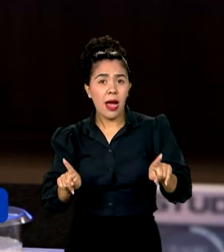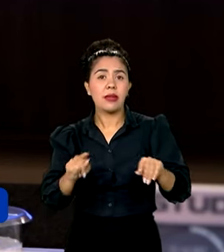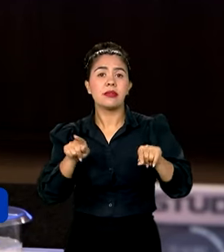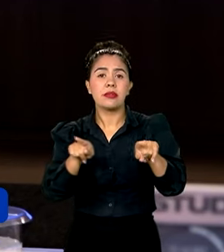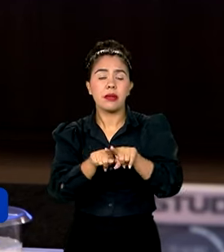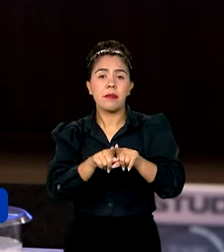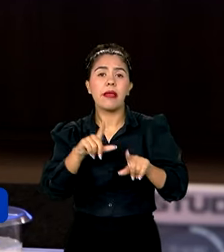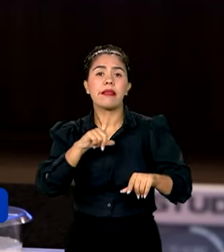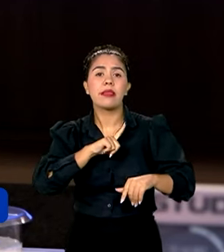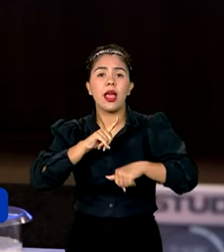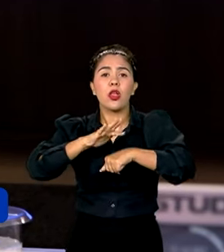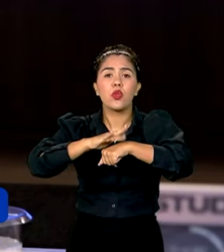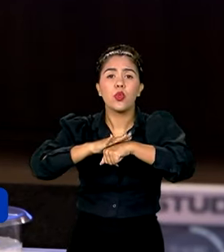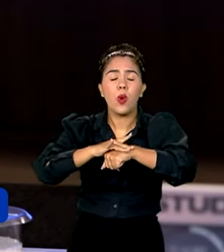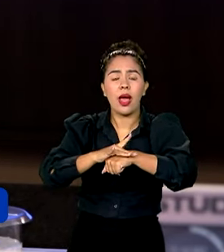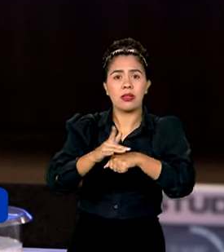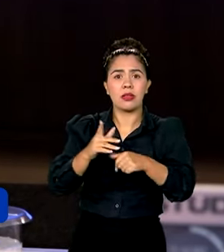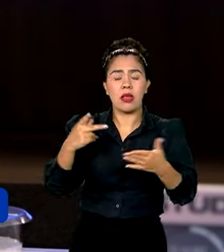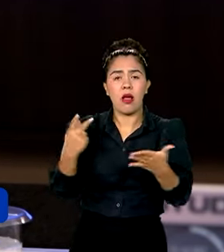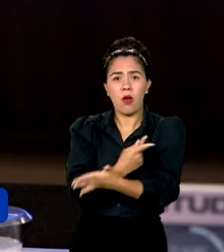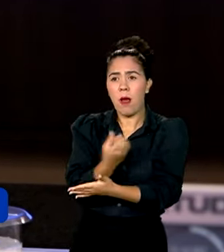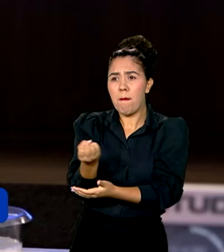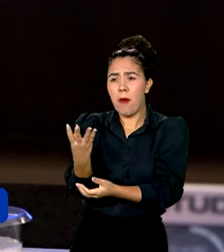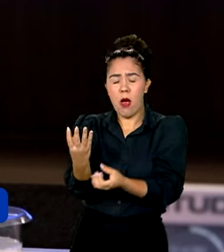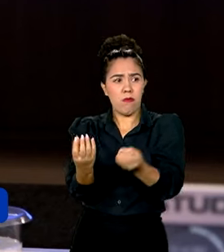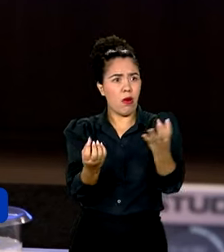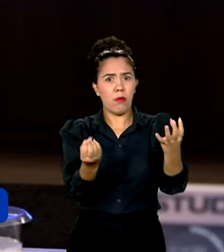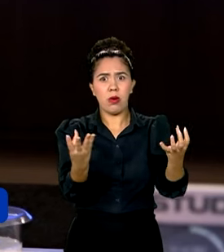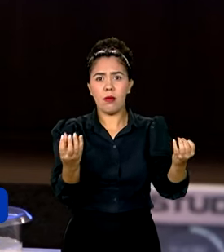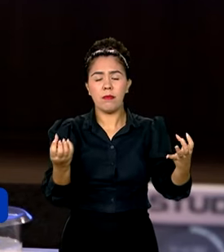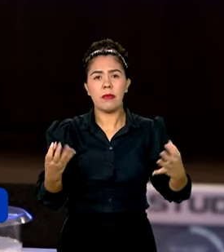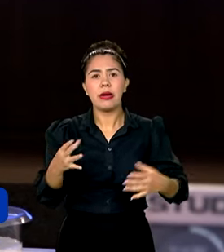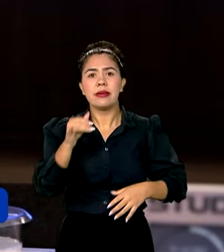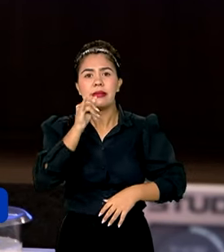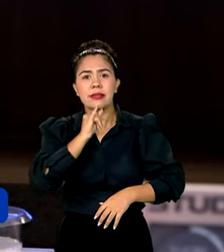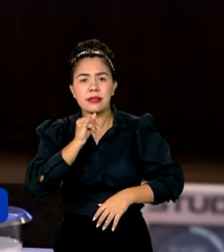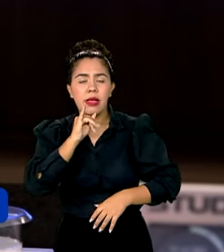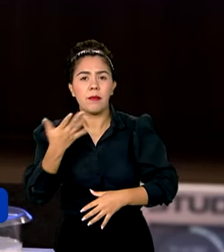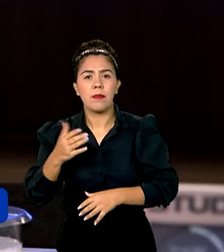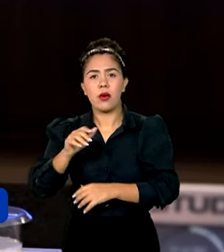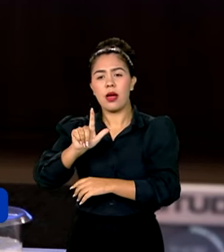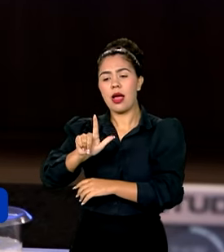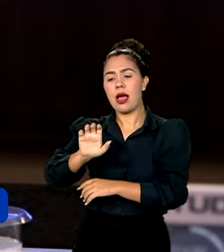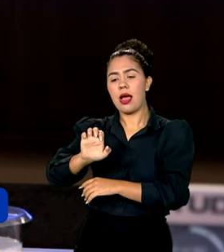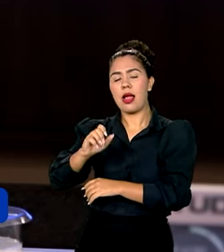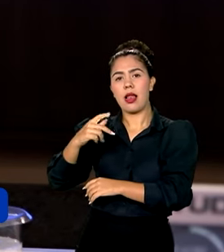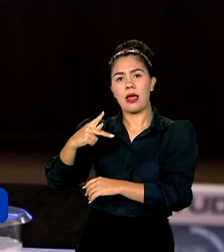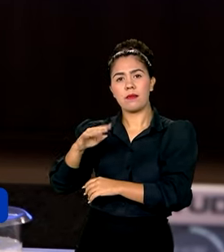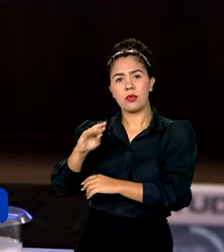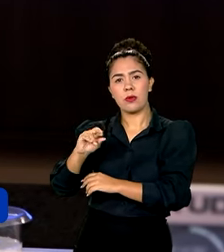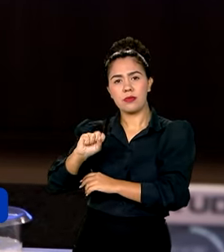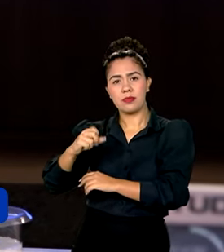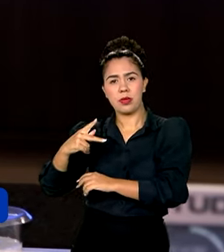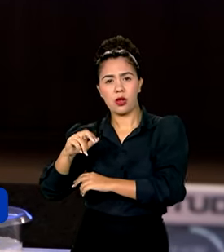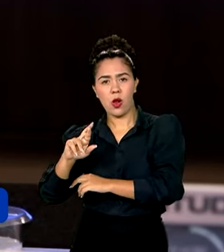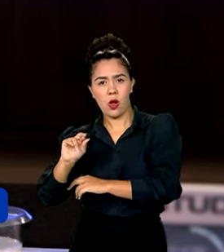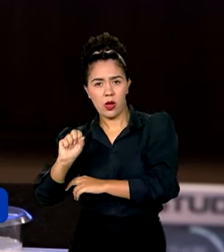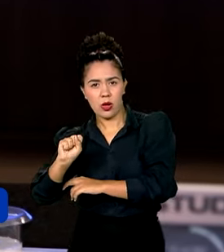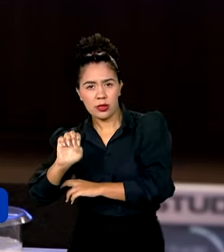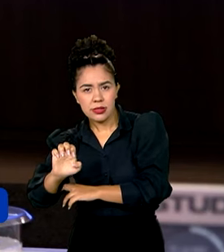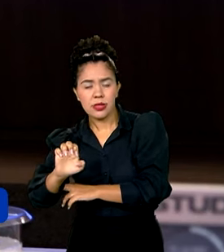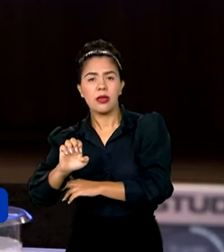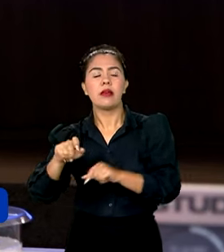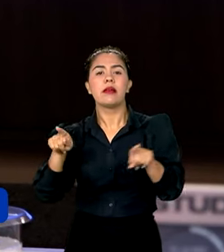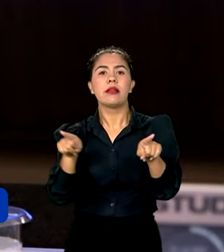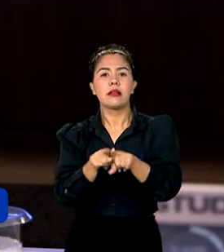que surgem e a partir das inundações como letos pirose eh lidamos em cada região